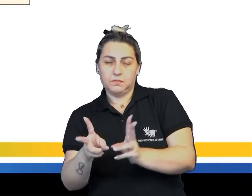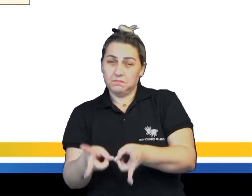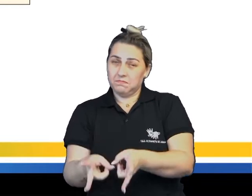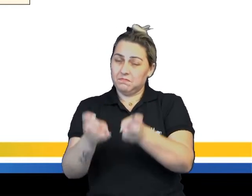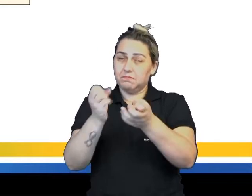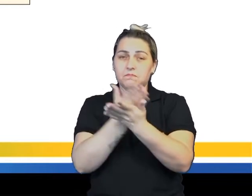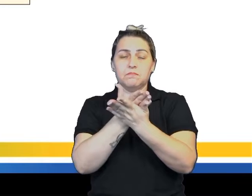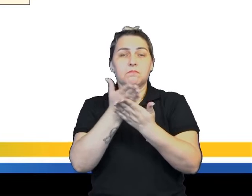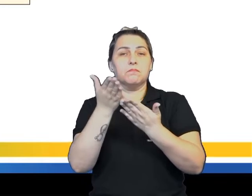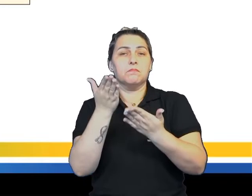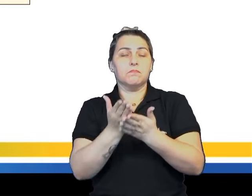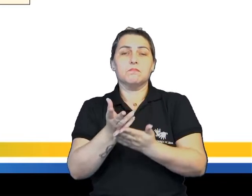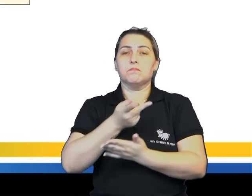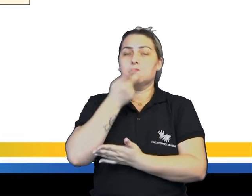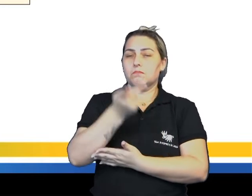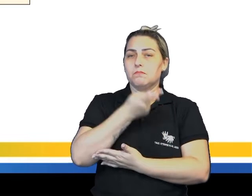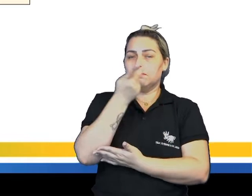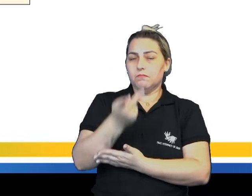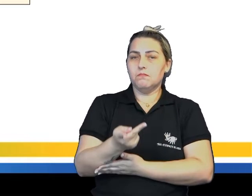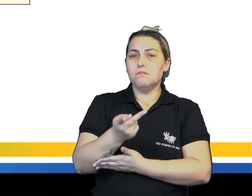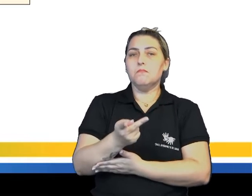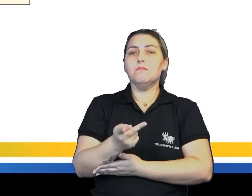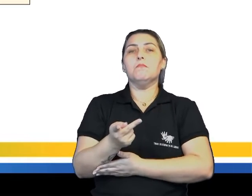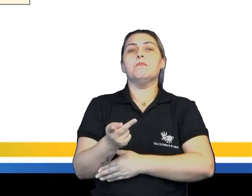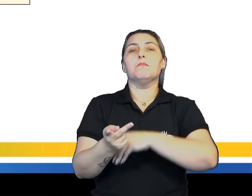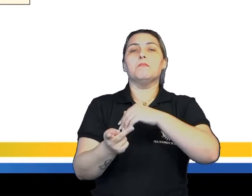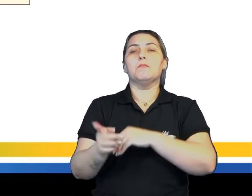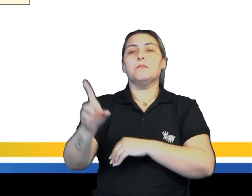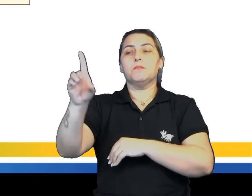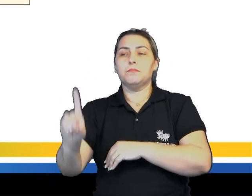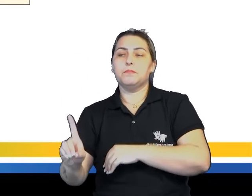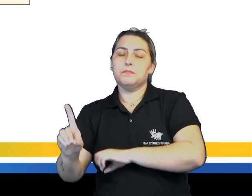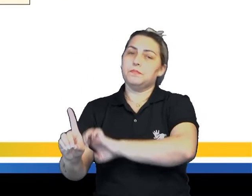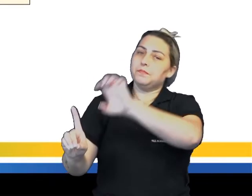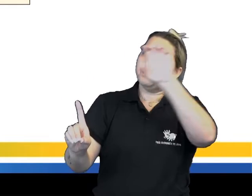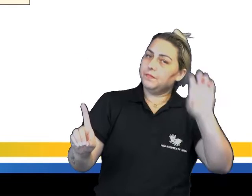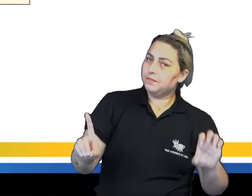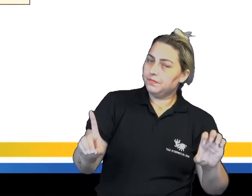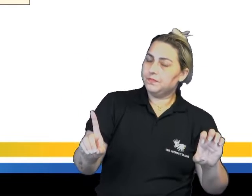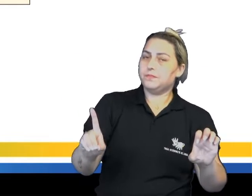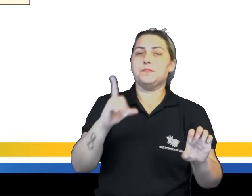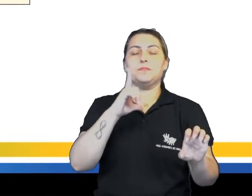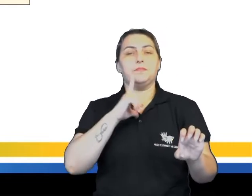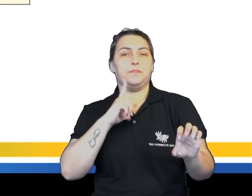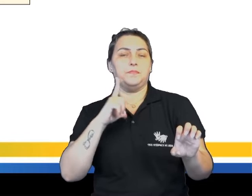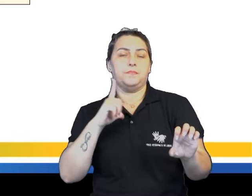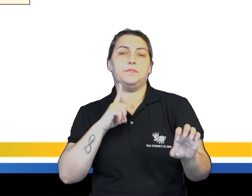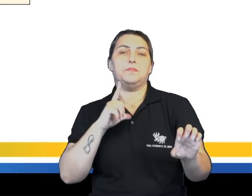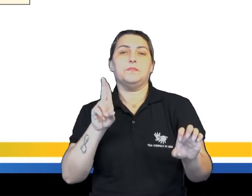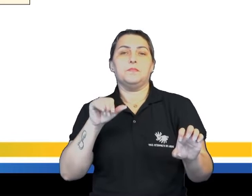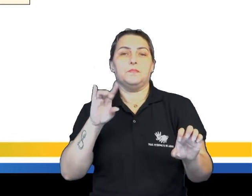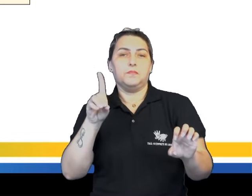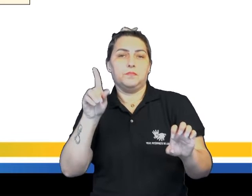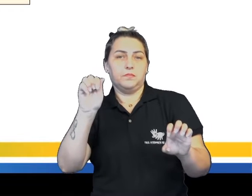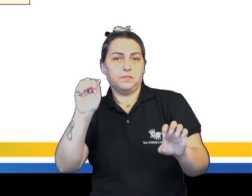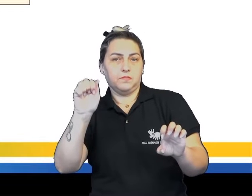que ela começa, como eu estou falando, da direita para a esquerda. Então, nós temos